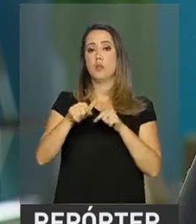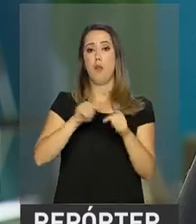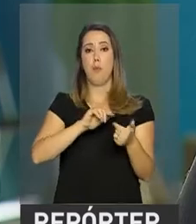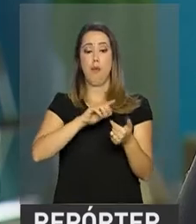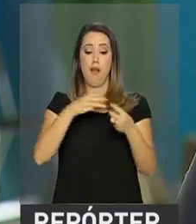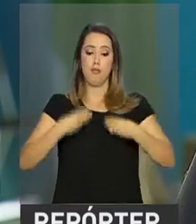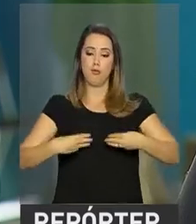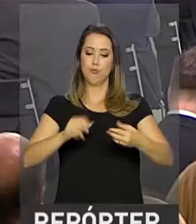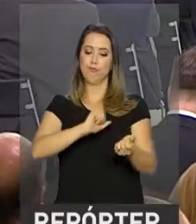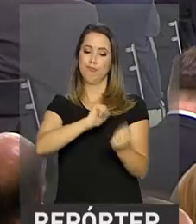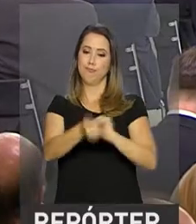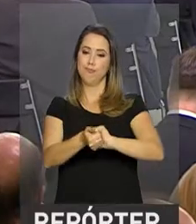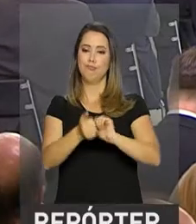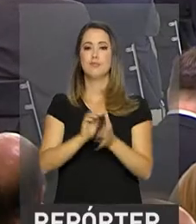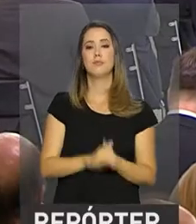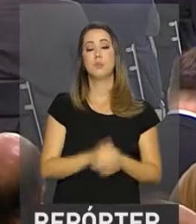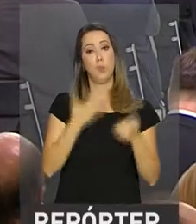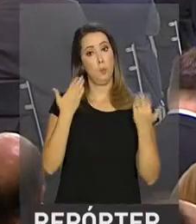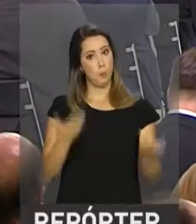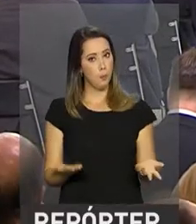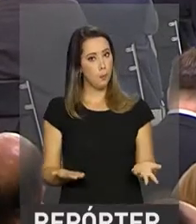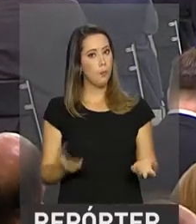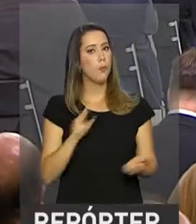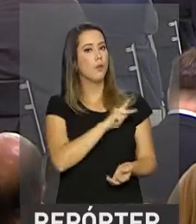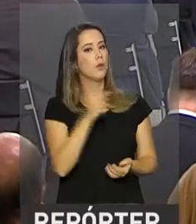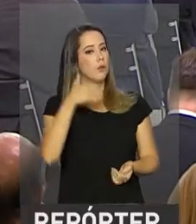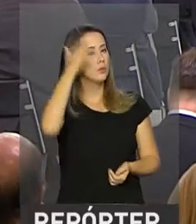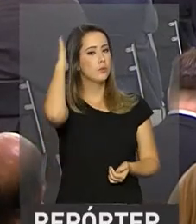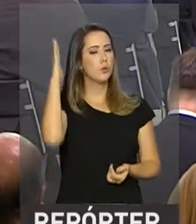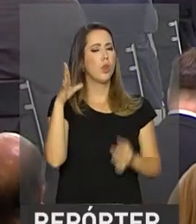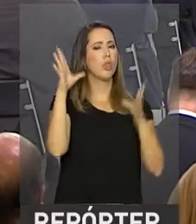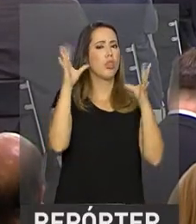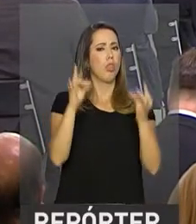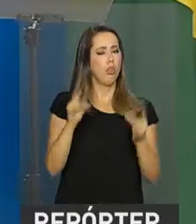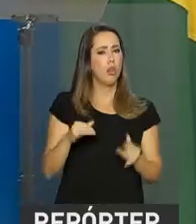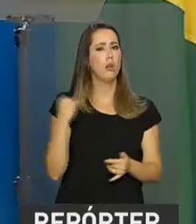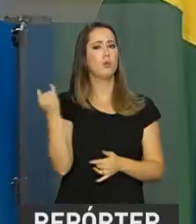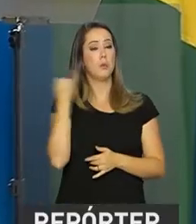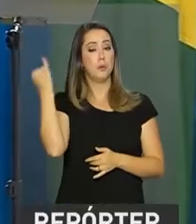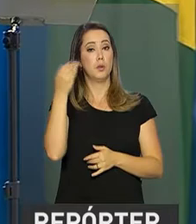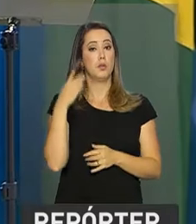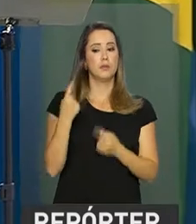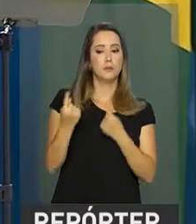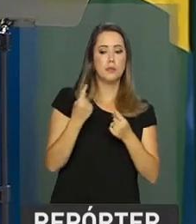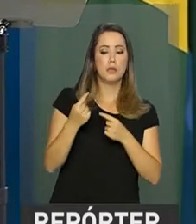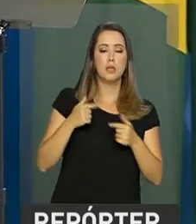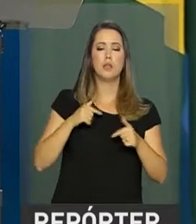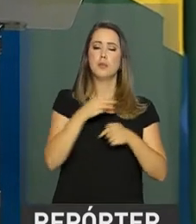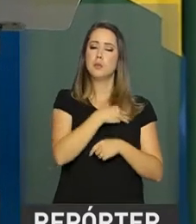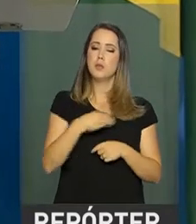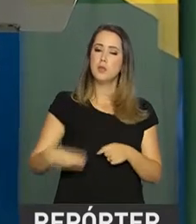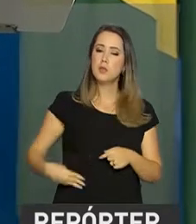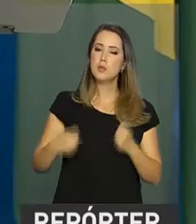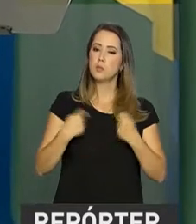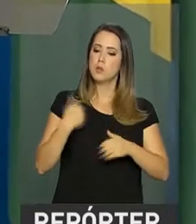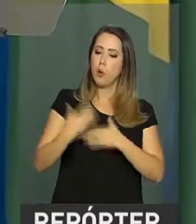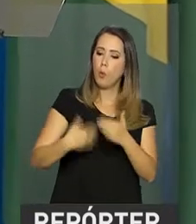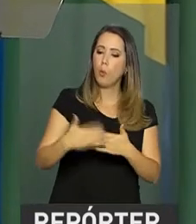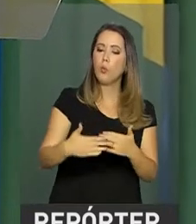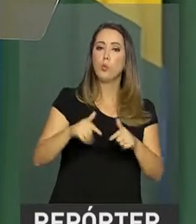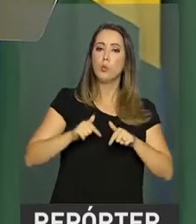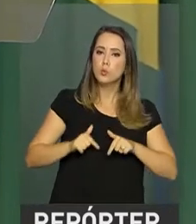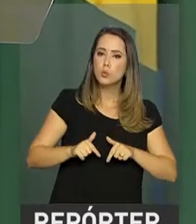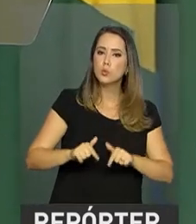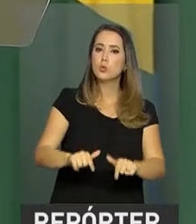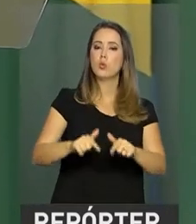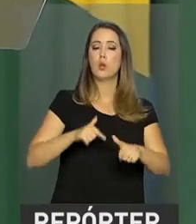projetos da área o presidente temer destacou que os novos ministros devem dar continuidade ao que já vem sendo feito